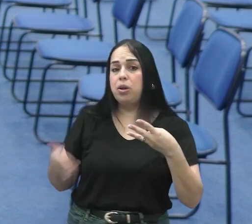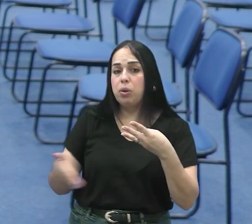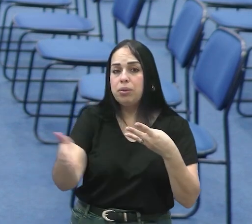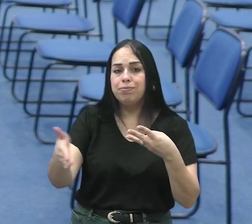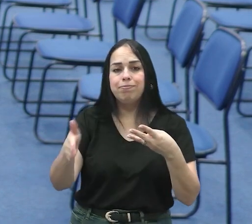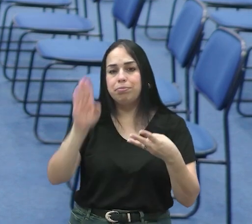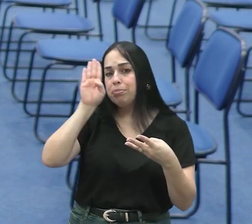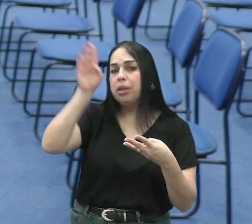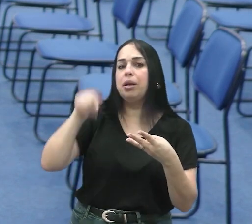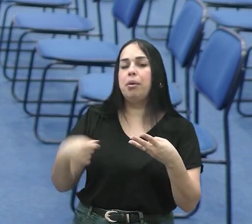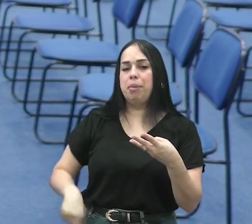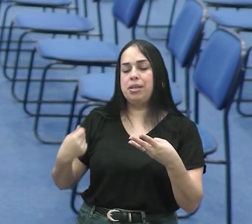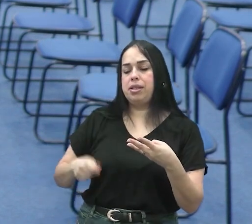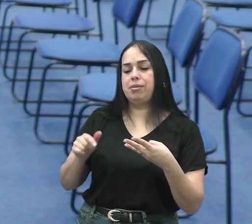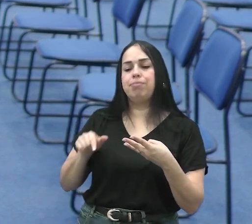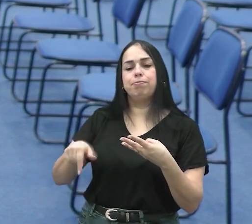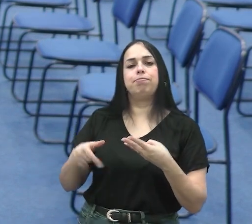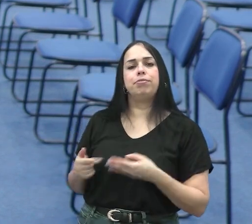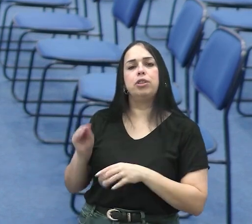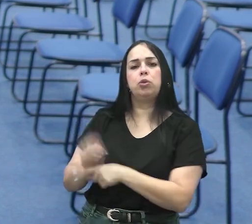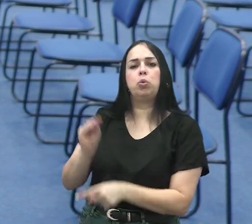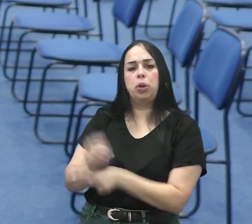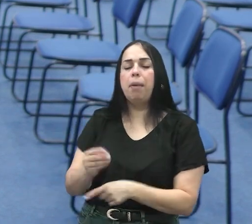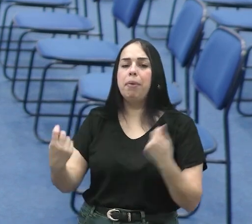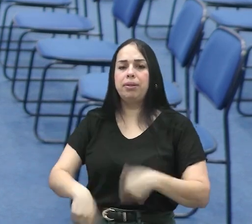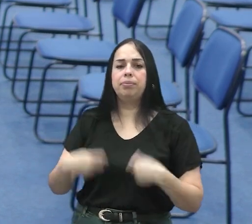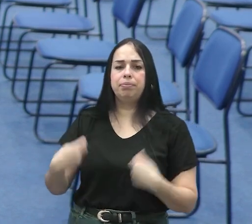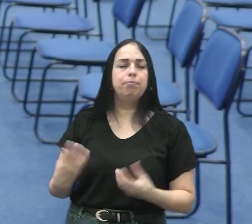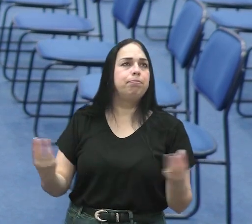principais que parece que precisam de uma atuação mais